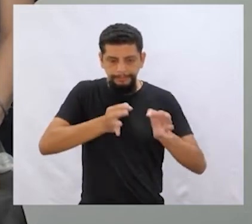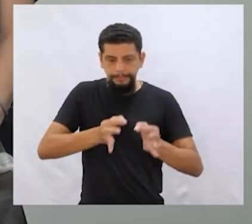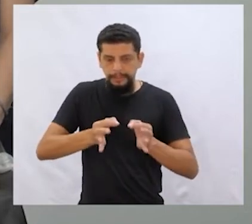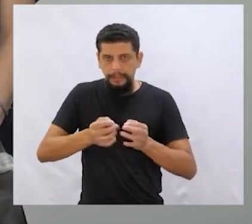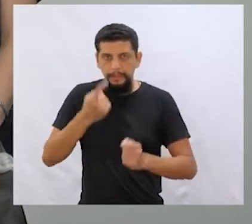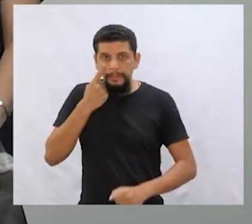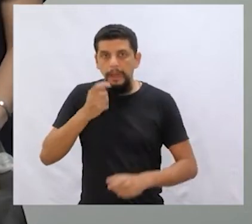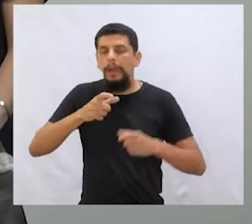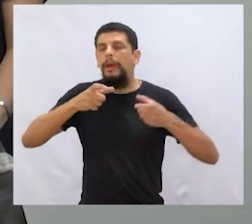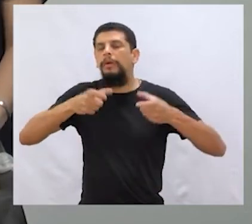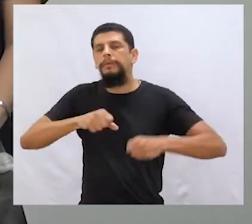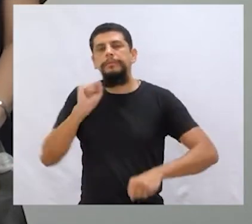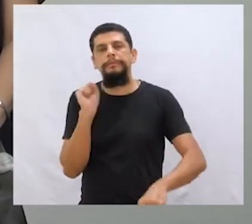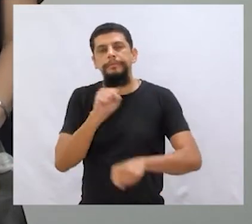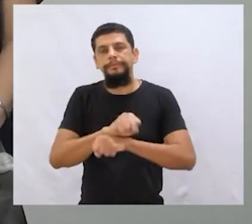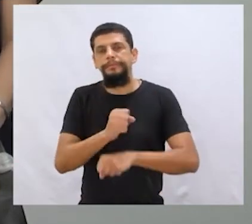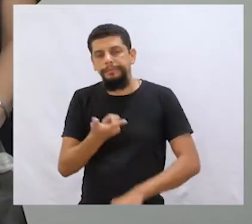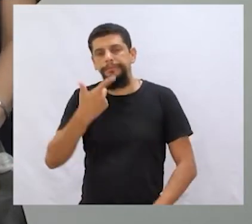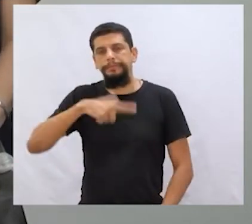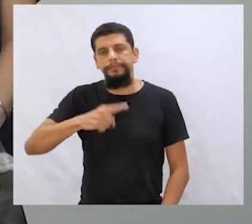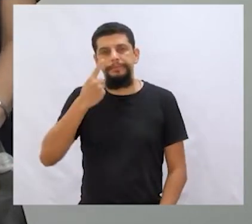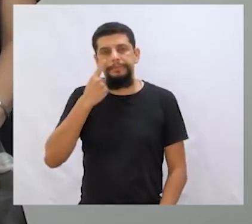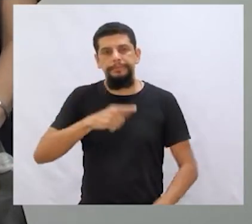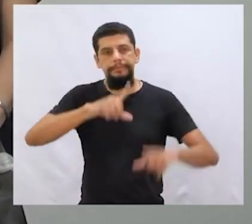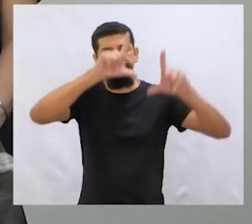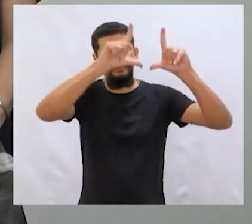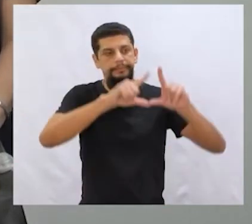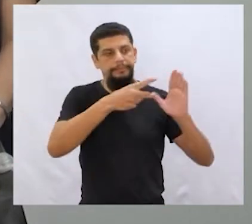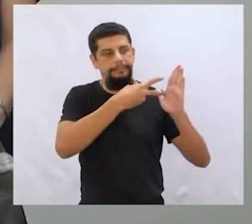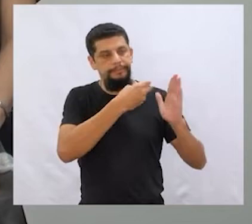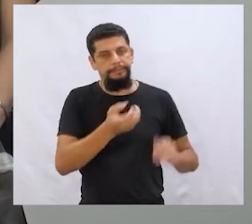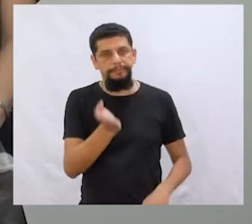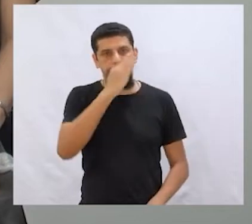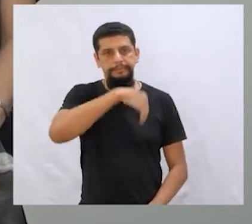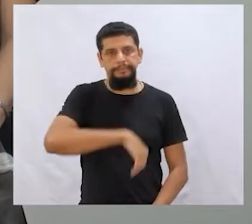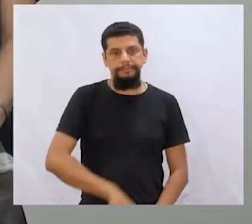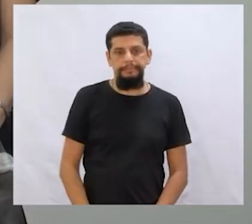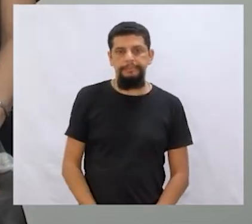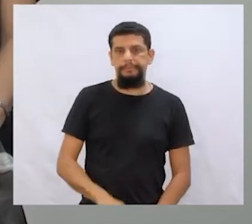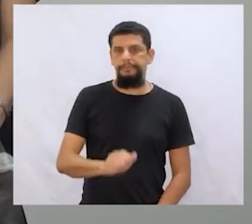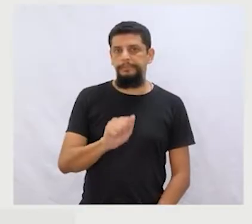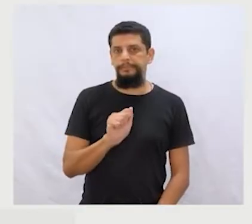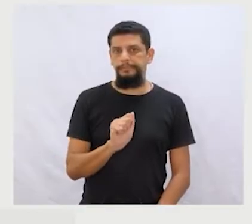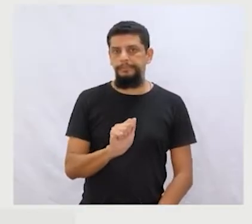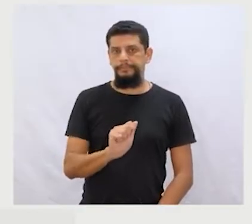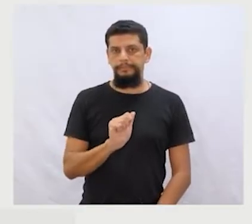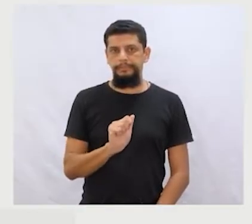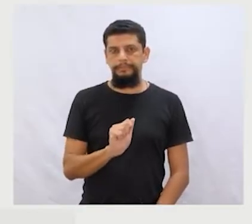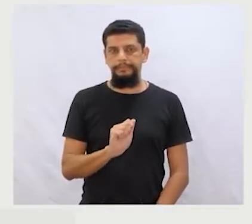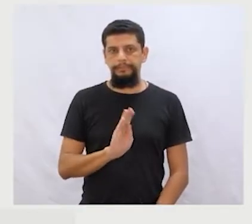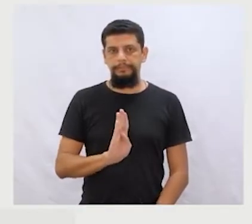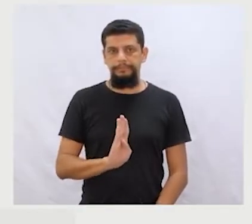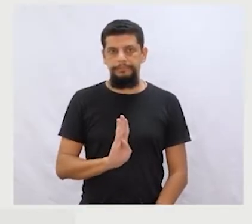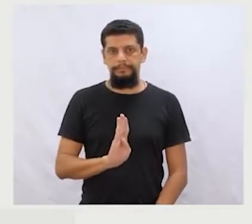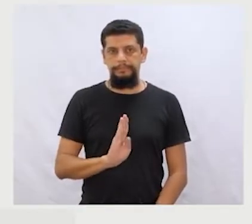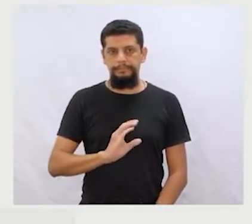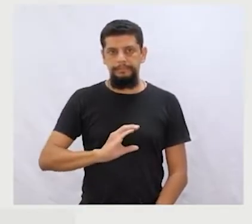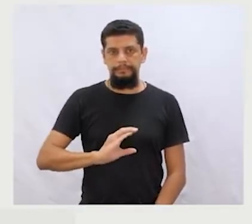vermos onde paramos, certo? Então vamos lá, de olho na tela. A,